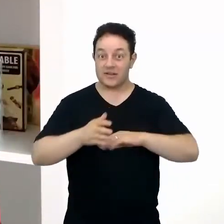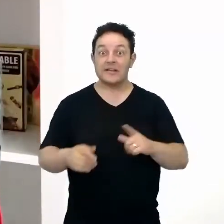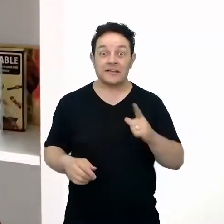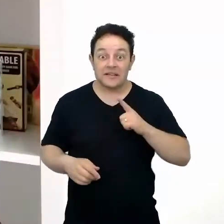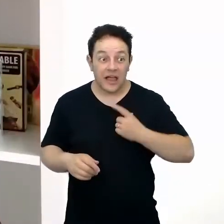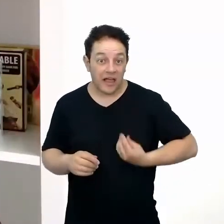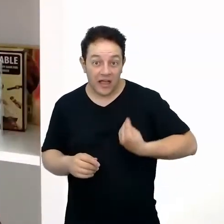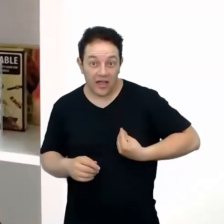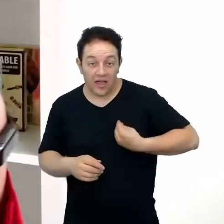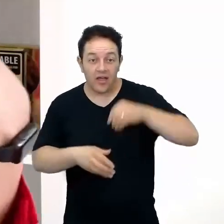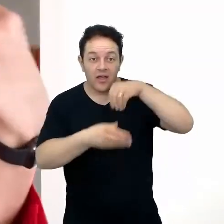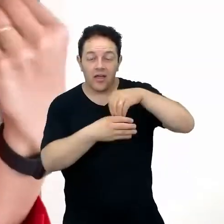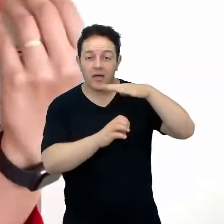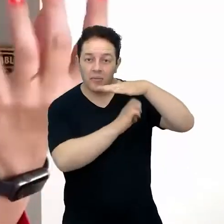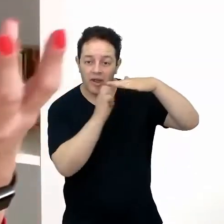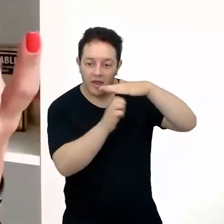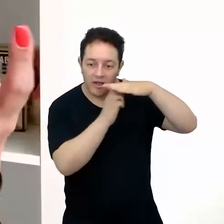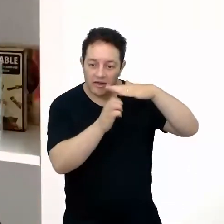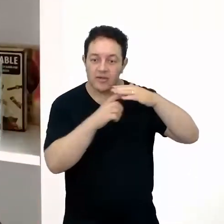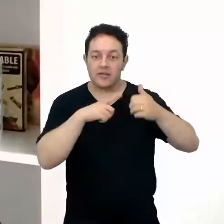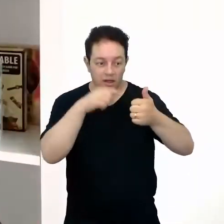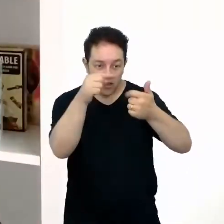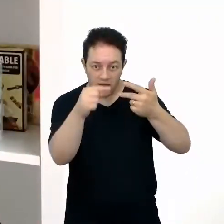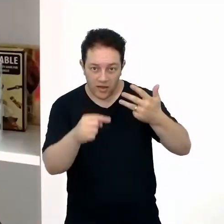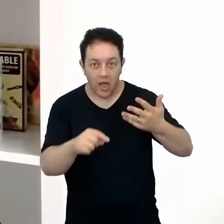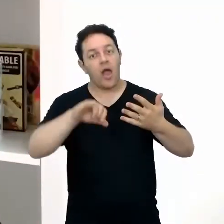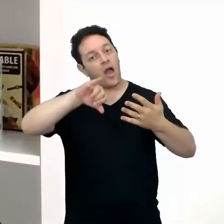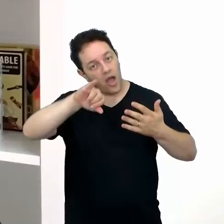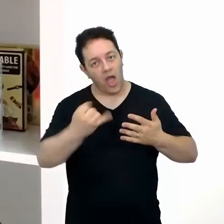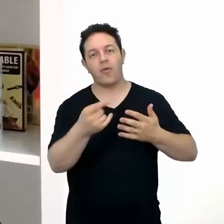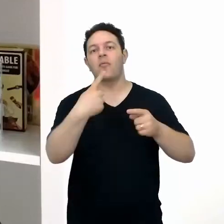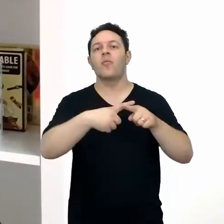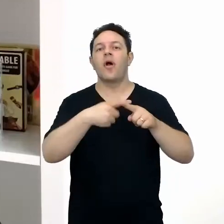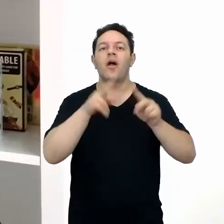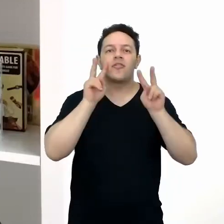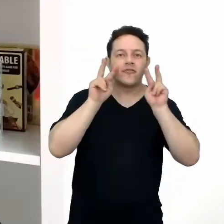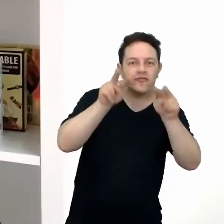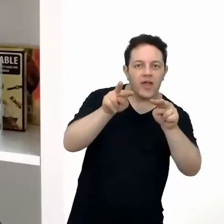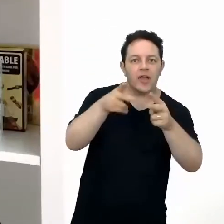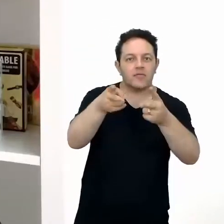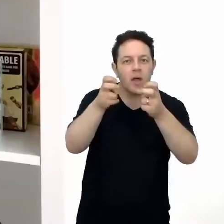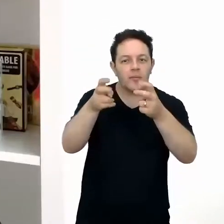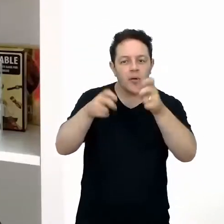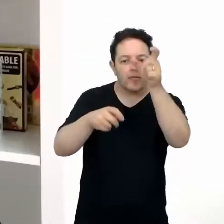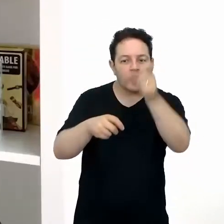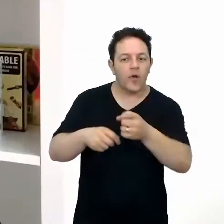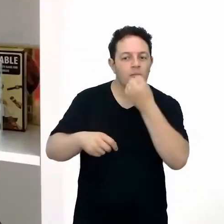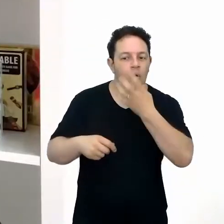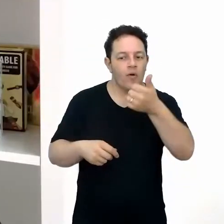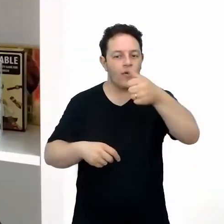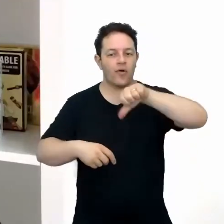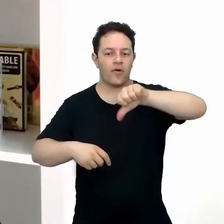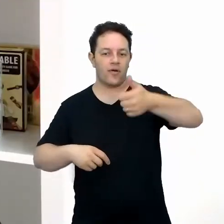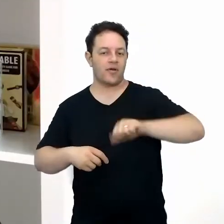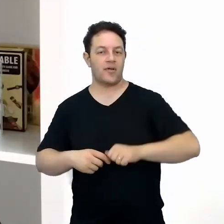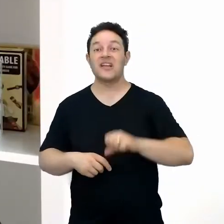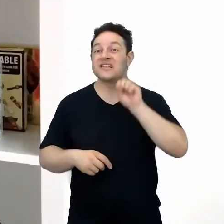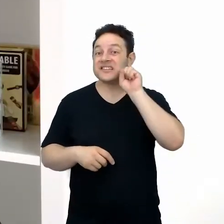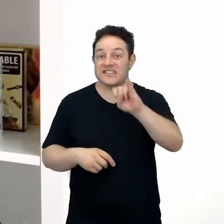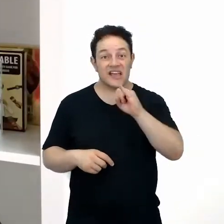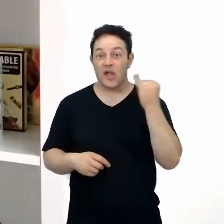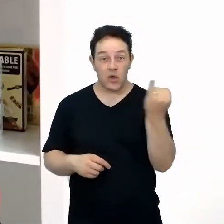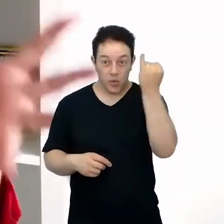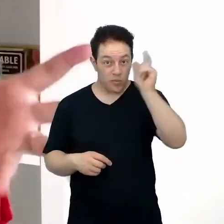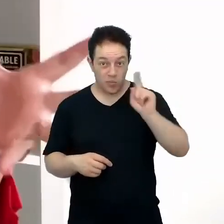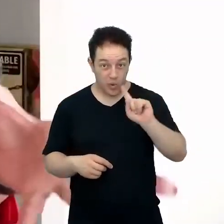gente, na cultura, todos esses eventos, é porque é esperado que você participe, senão não existiria. Se não fosse importante